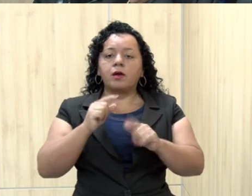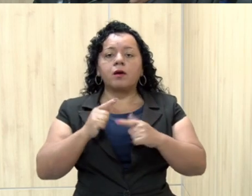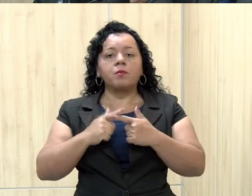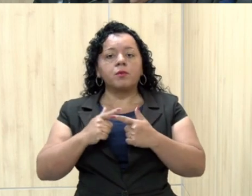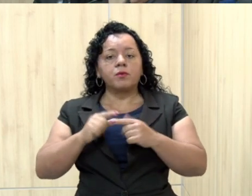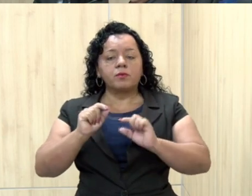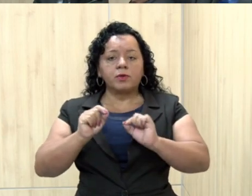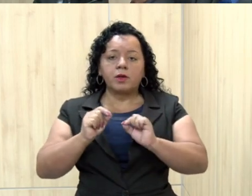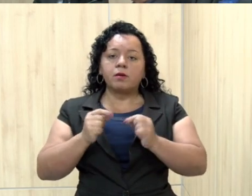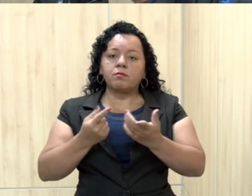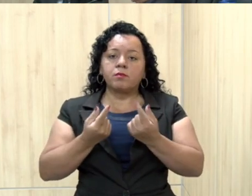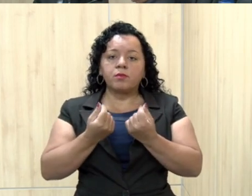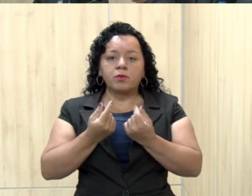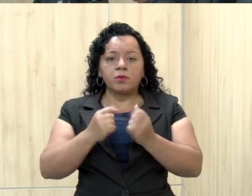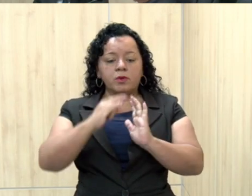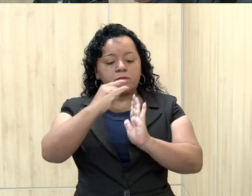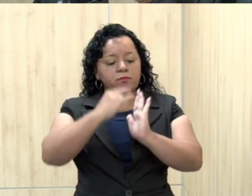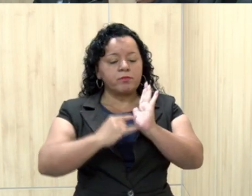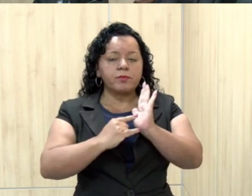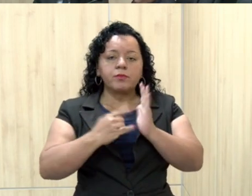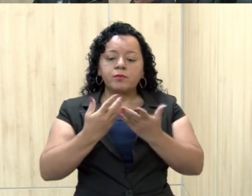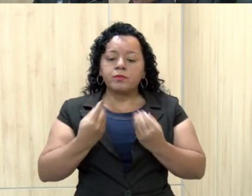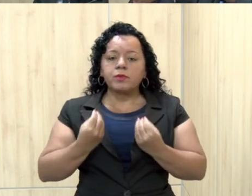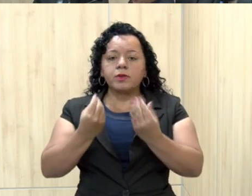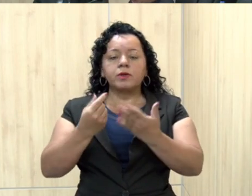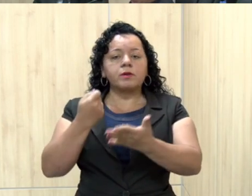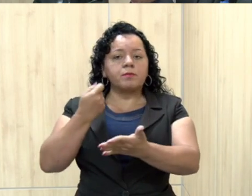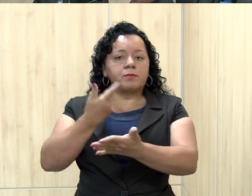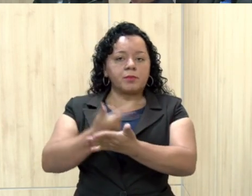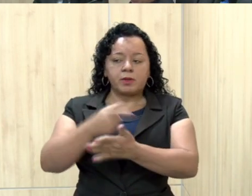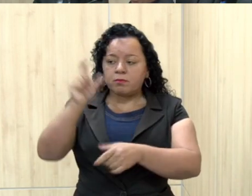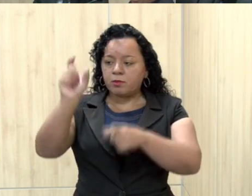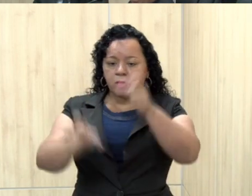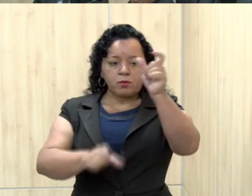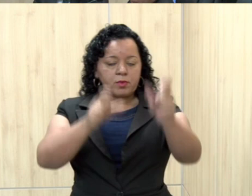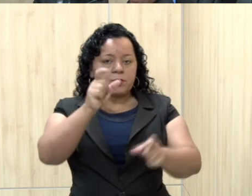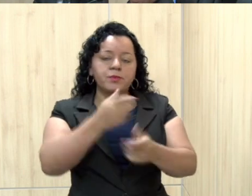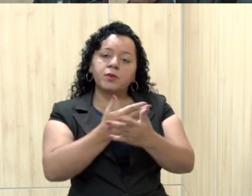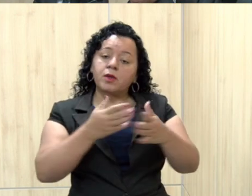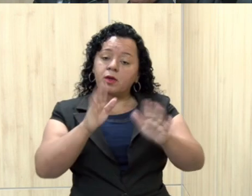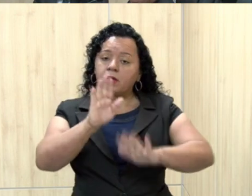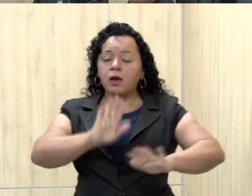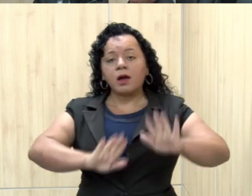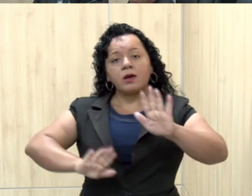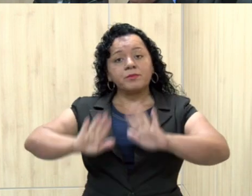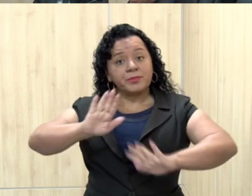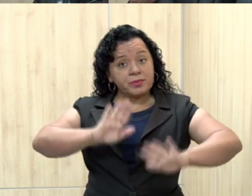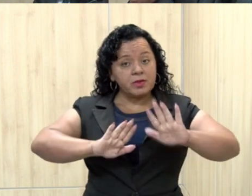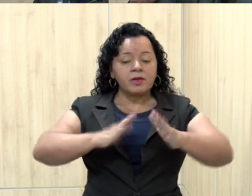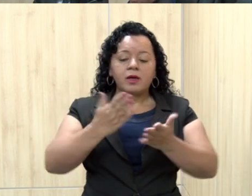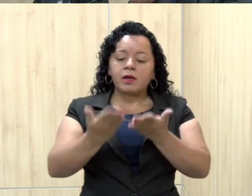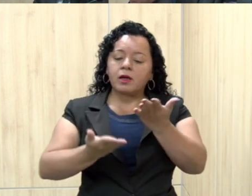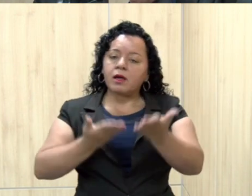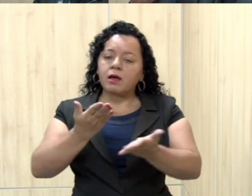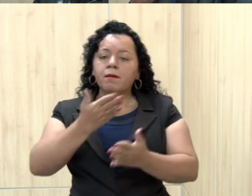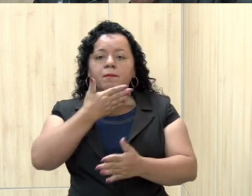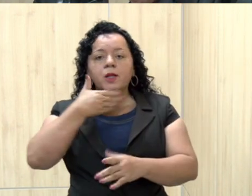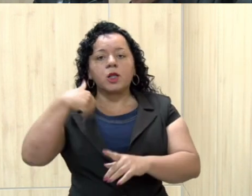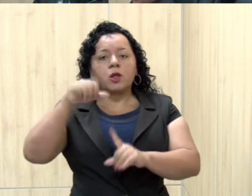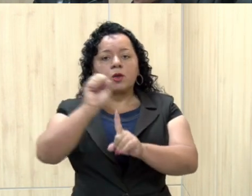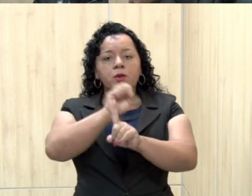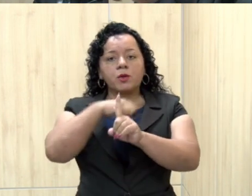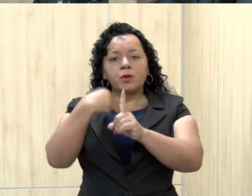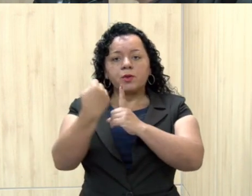é tributo pago pelo contribuinte né então um cuidado a mais aí e um atendimento maior a sociedade Está aprovado